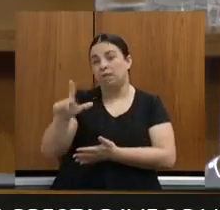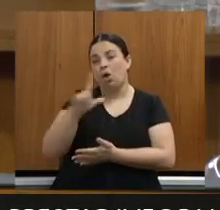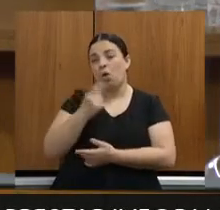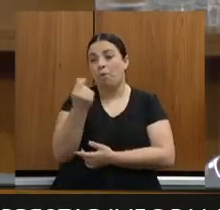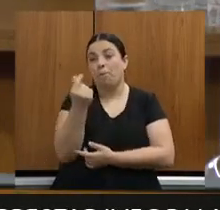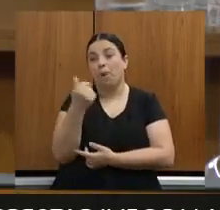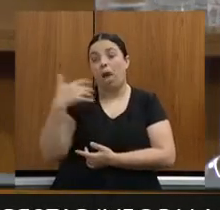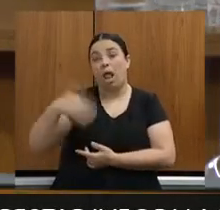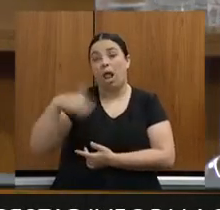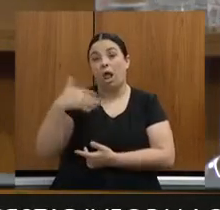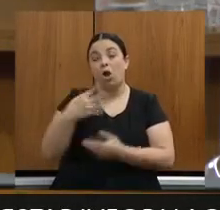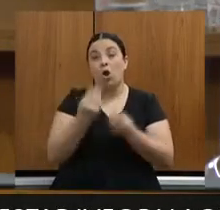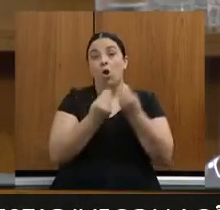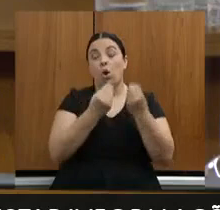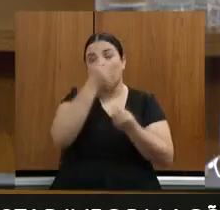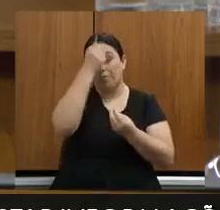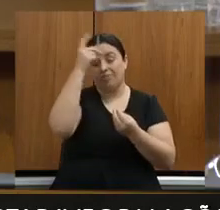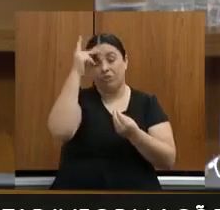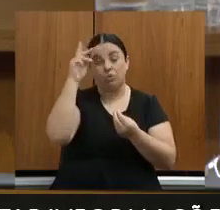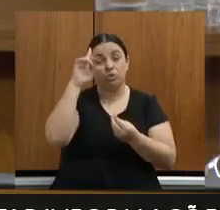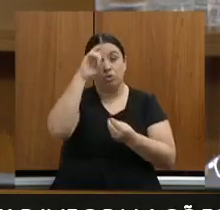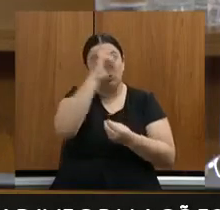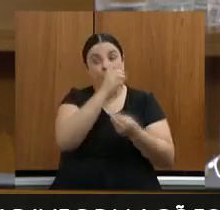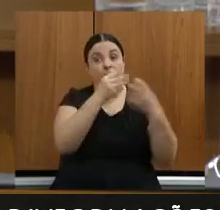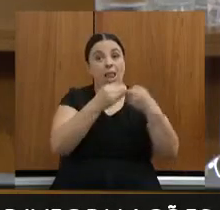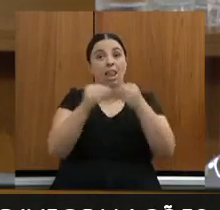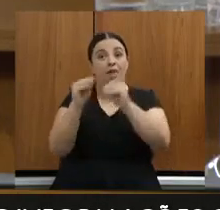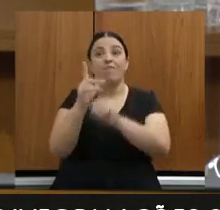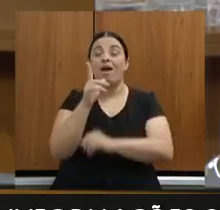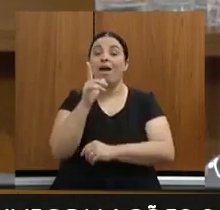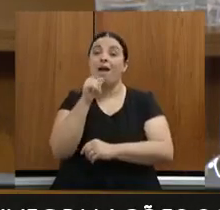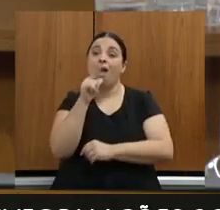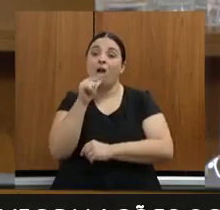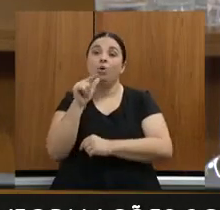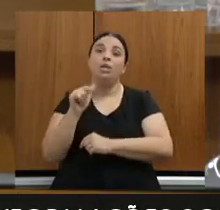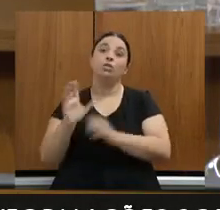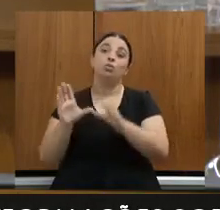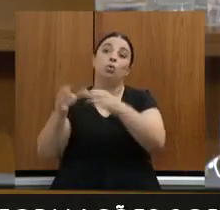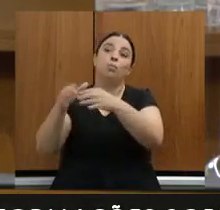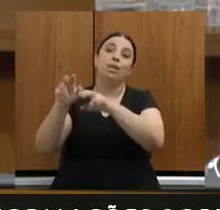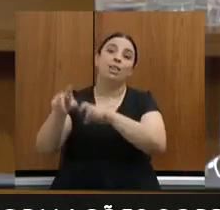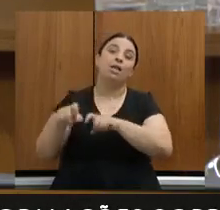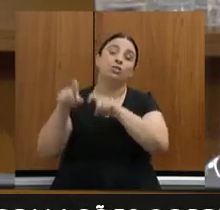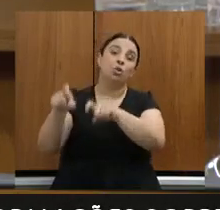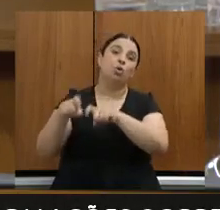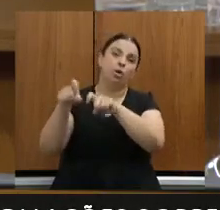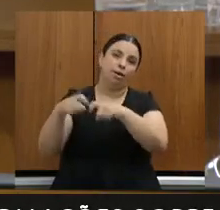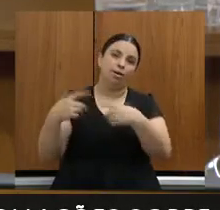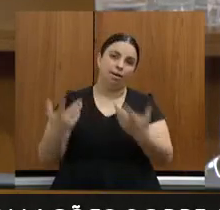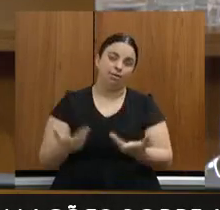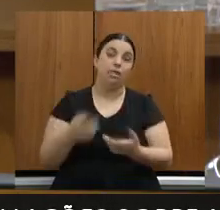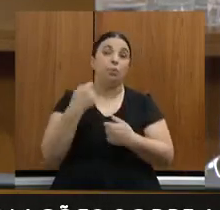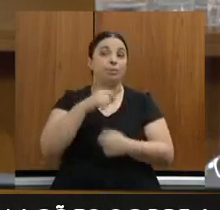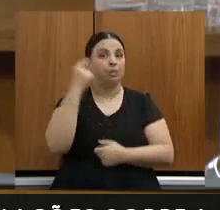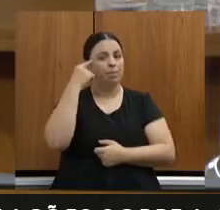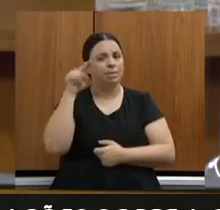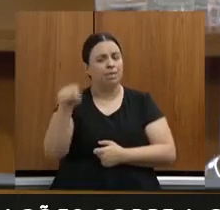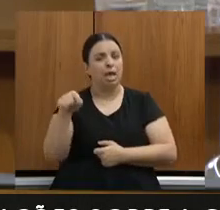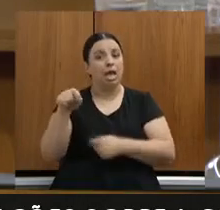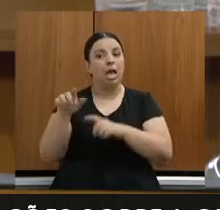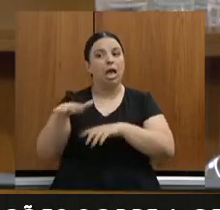de levar a água nas comunidades rurais para a gente precisa pensar muito nesse desenvolvimento das áreas